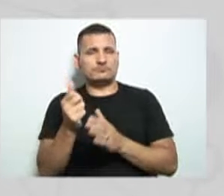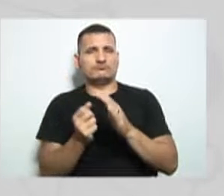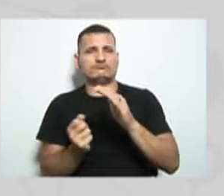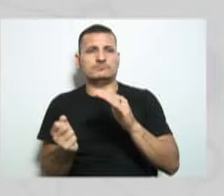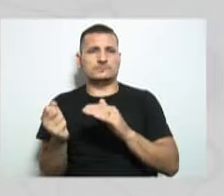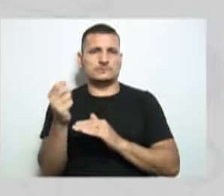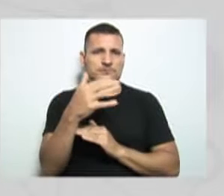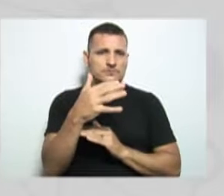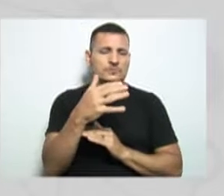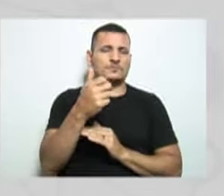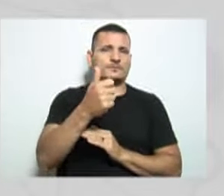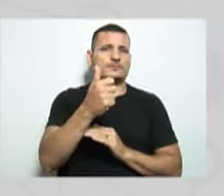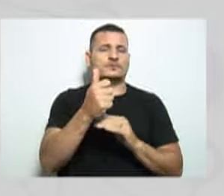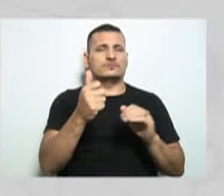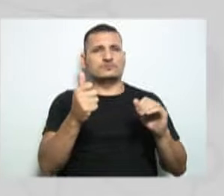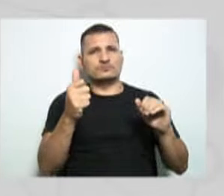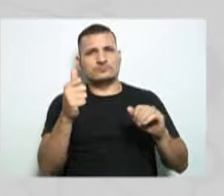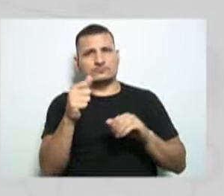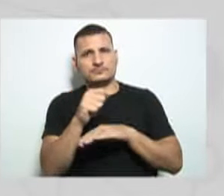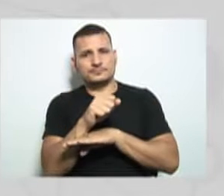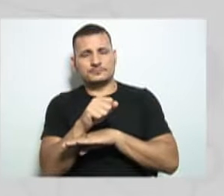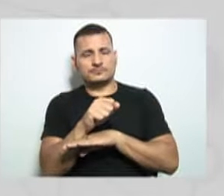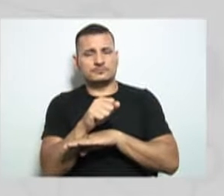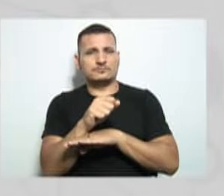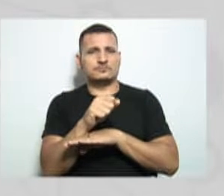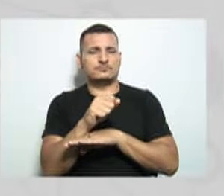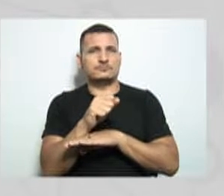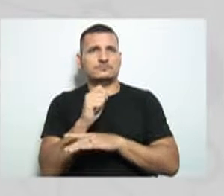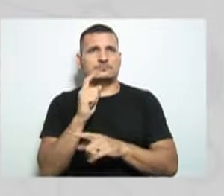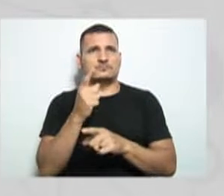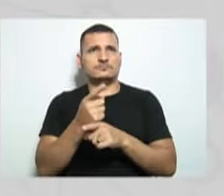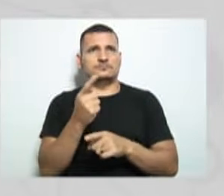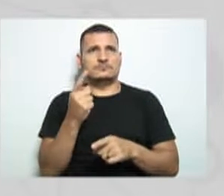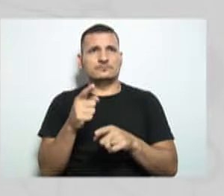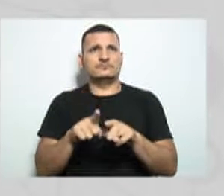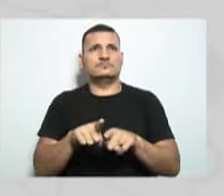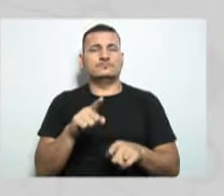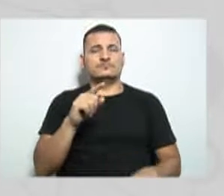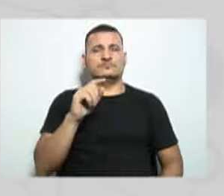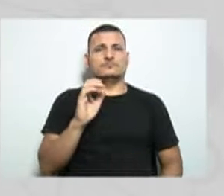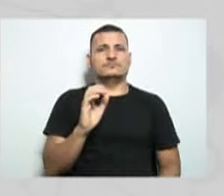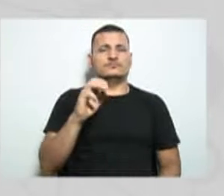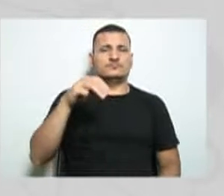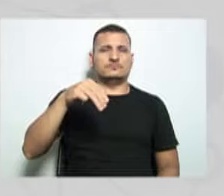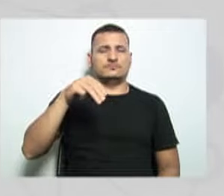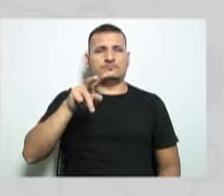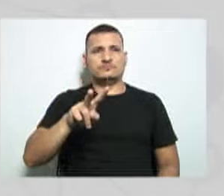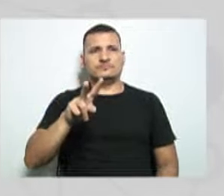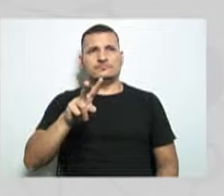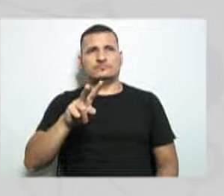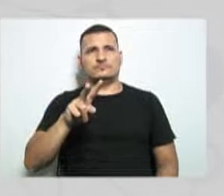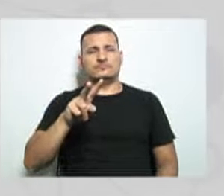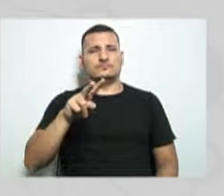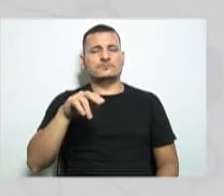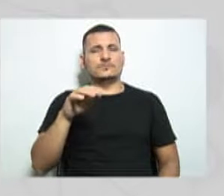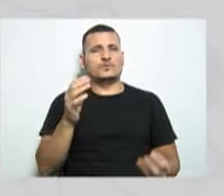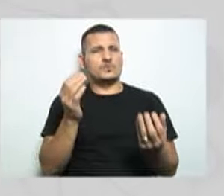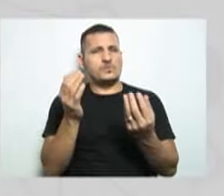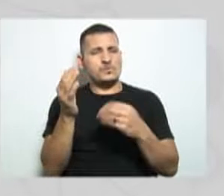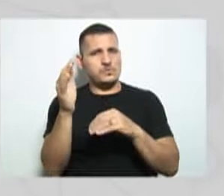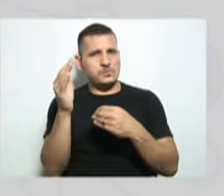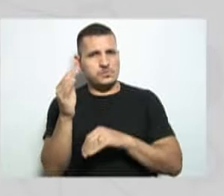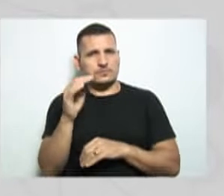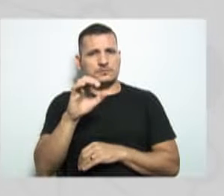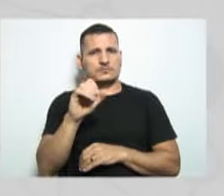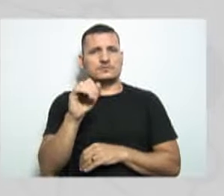primeiro que entrou, primeiro que sai, e achando o meu CMV, colocando aqui o meu estoque final.